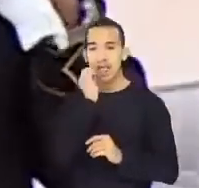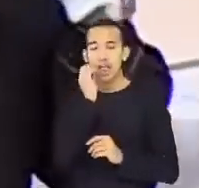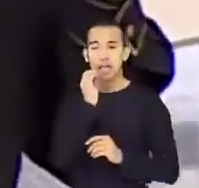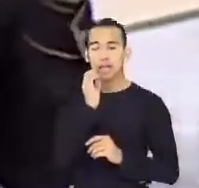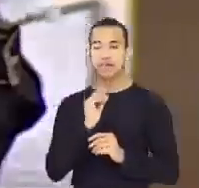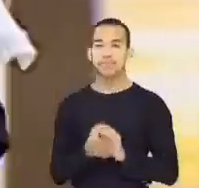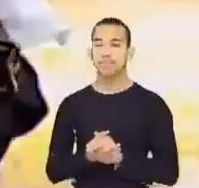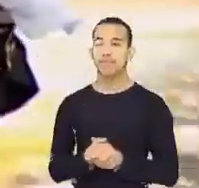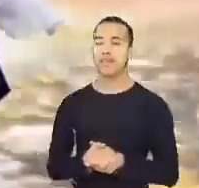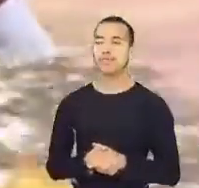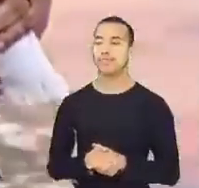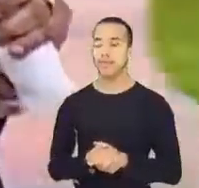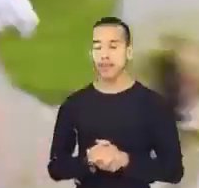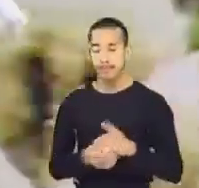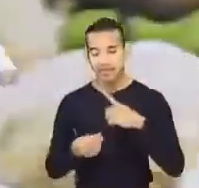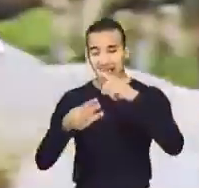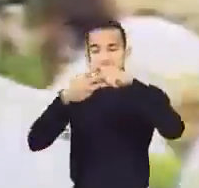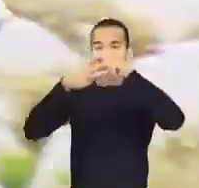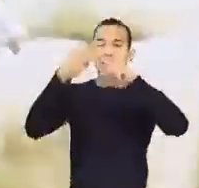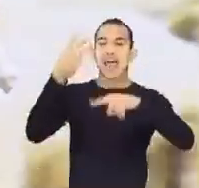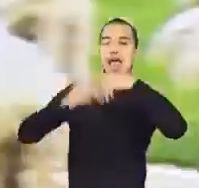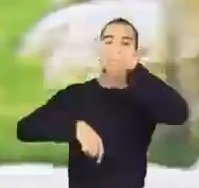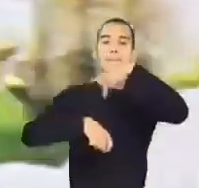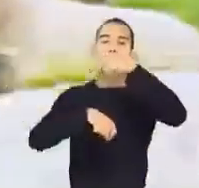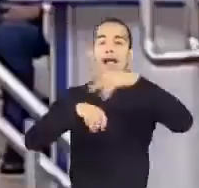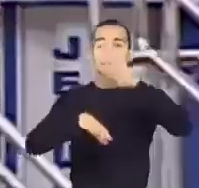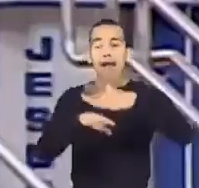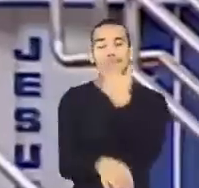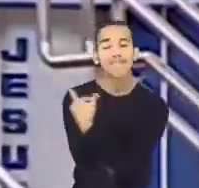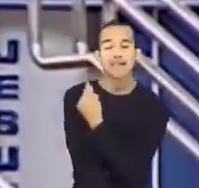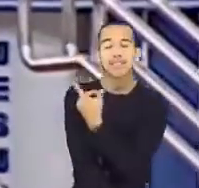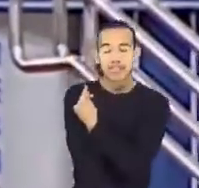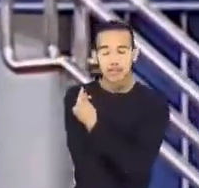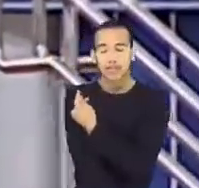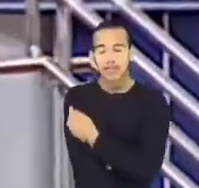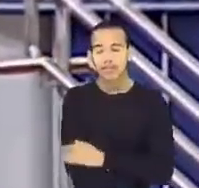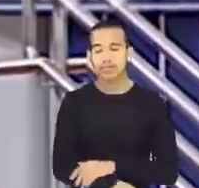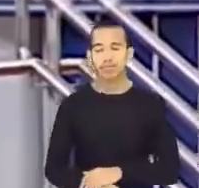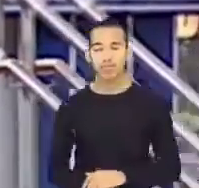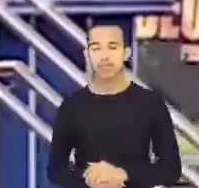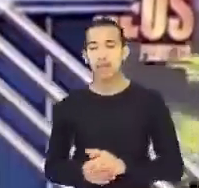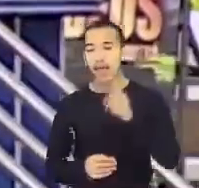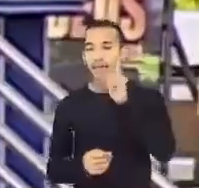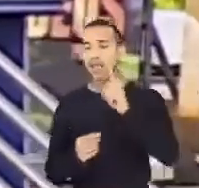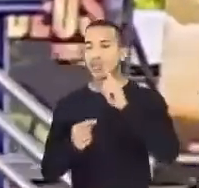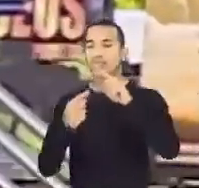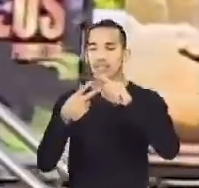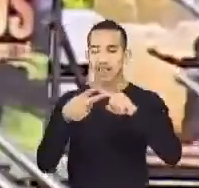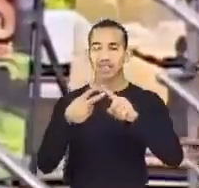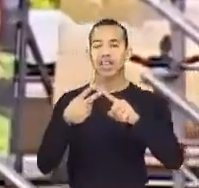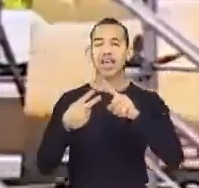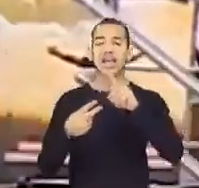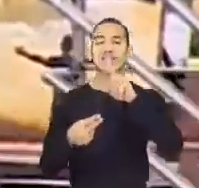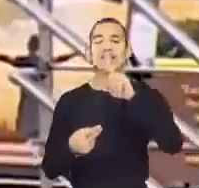atrás, estamos entre os três, Índia, Estados Unidos e Brasil, os três que